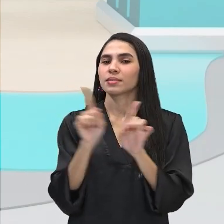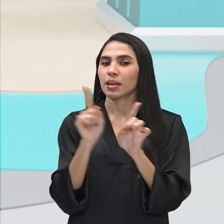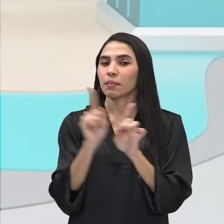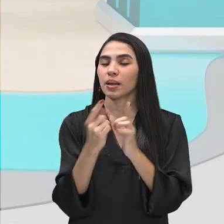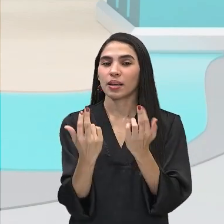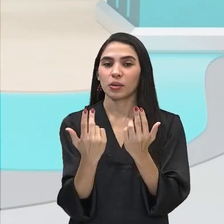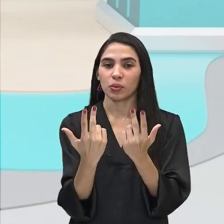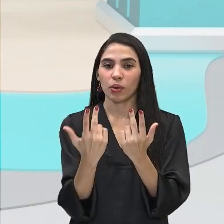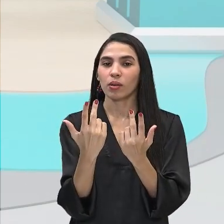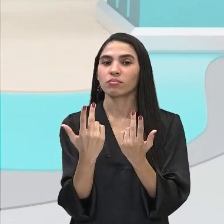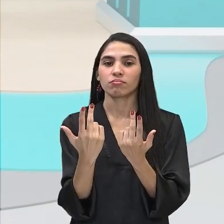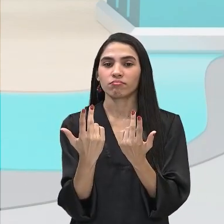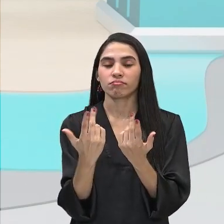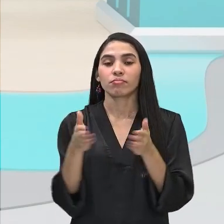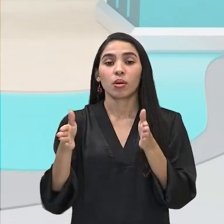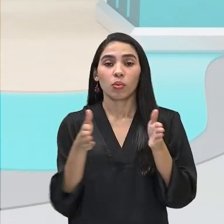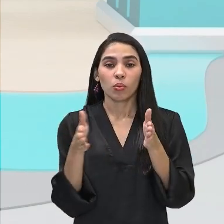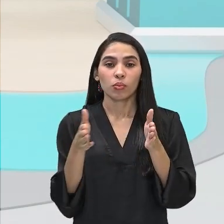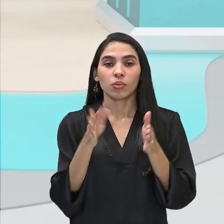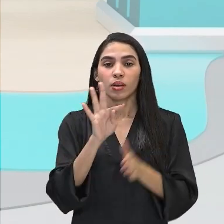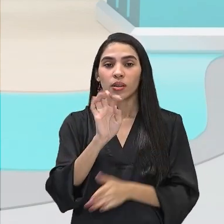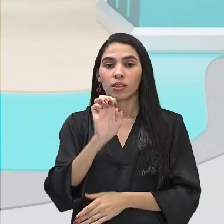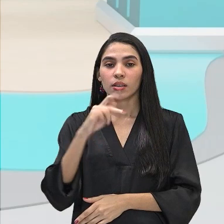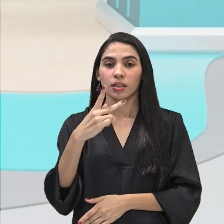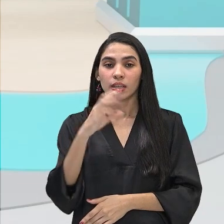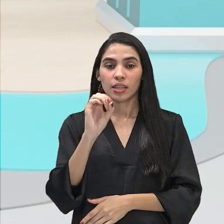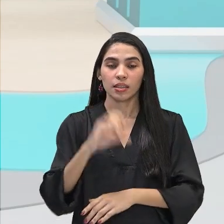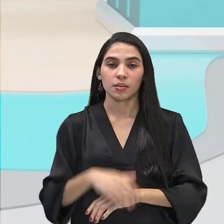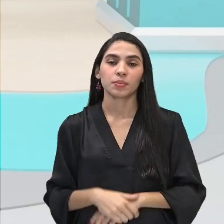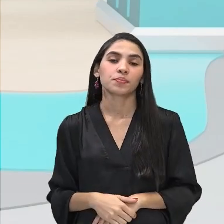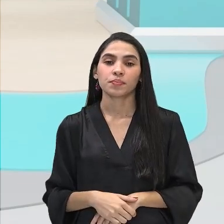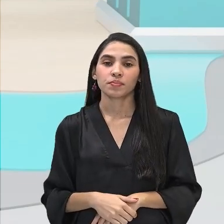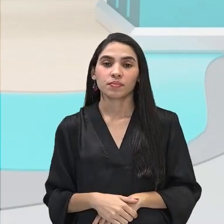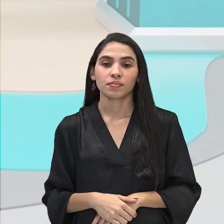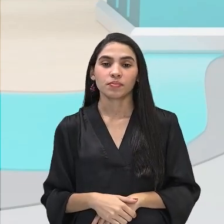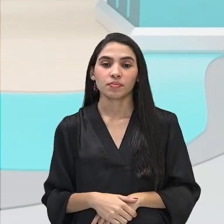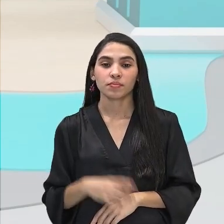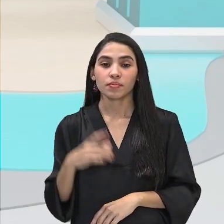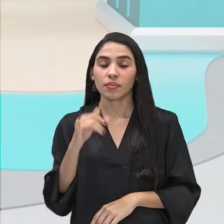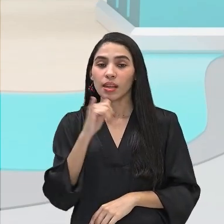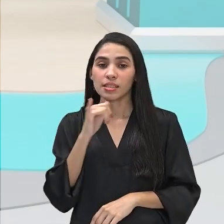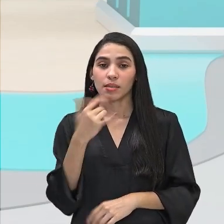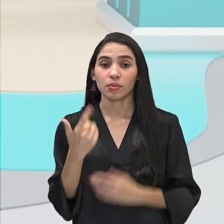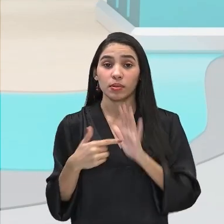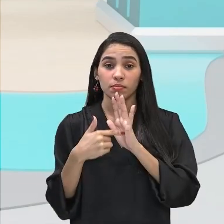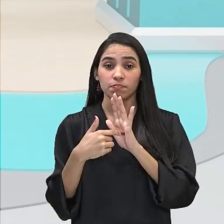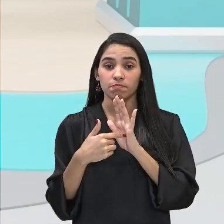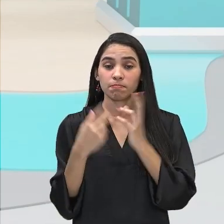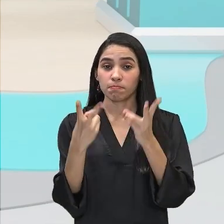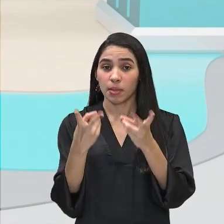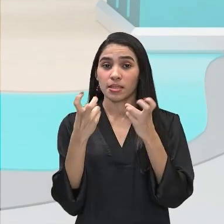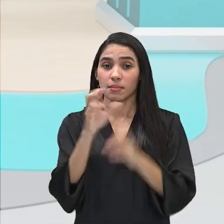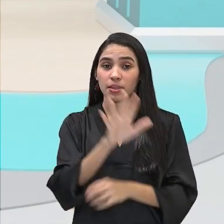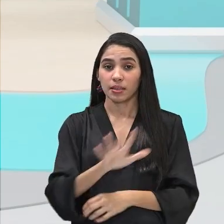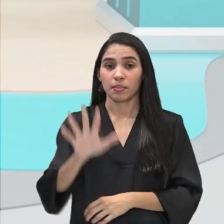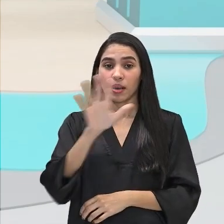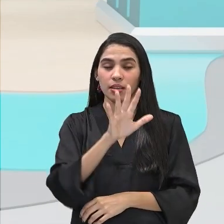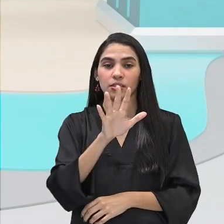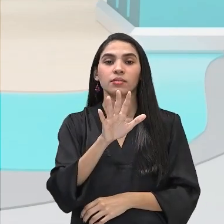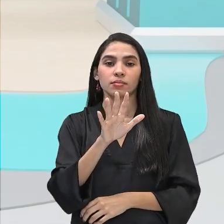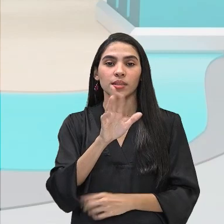significava o tempo. É isso mesmo, então notem aí. O tempo aqui que eu trouxe para vocês